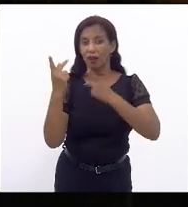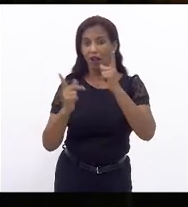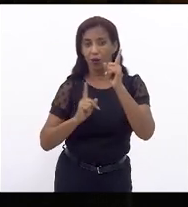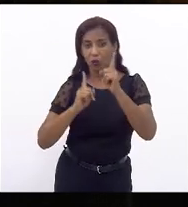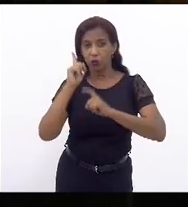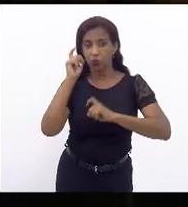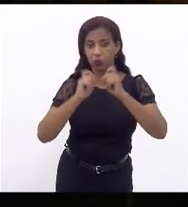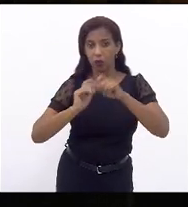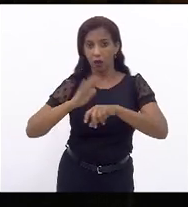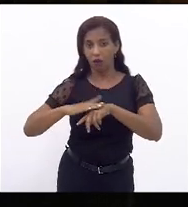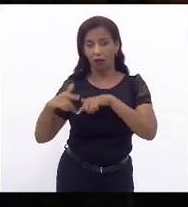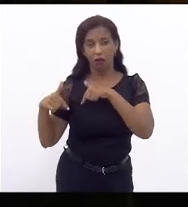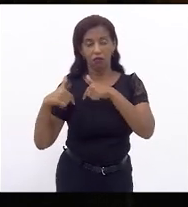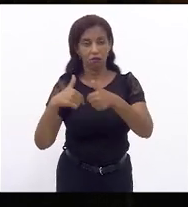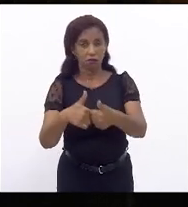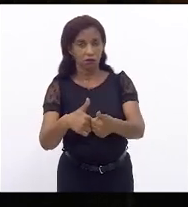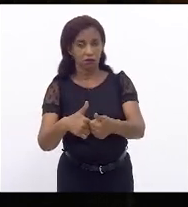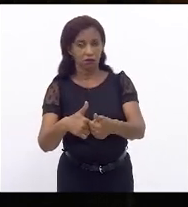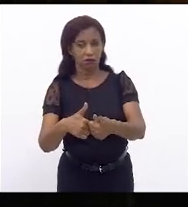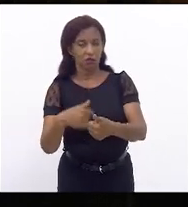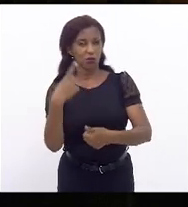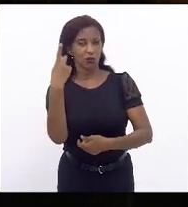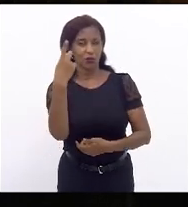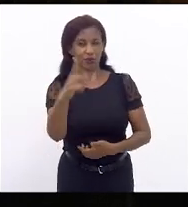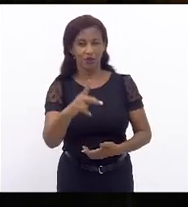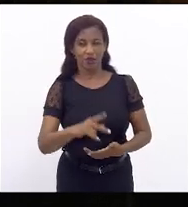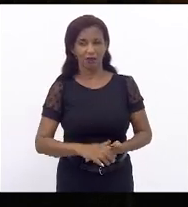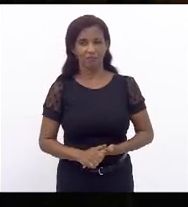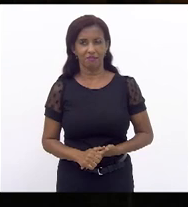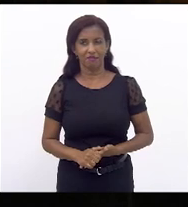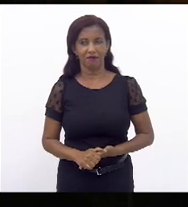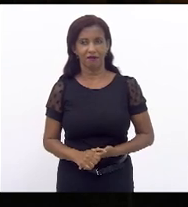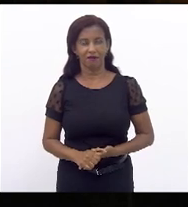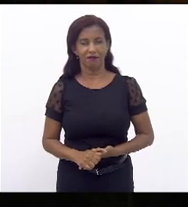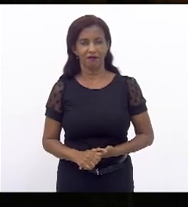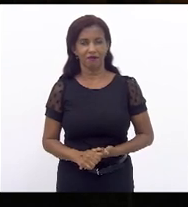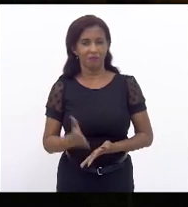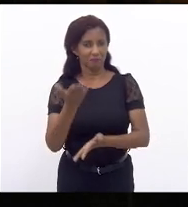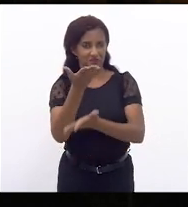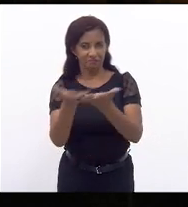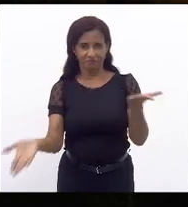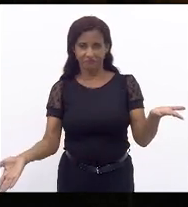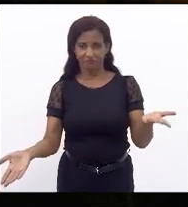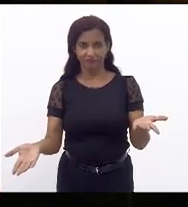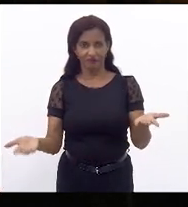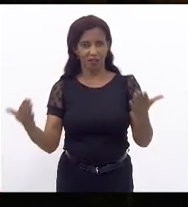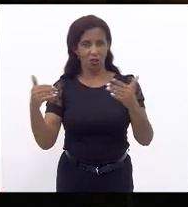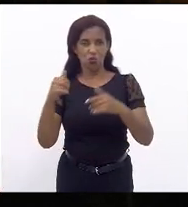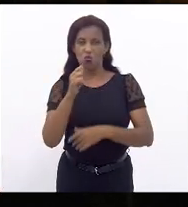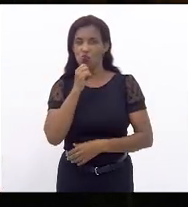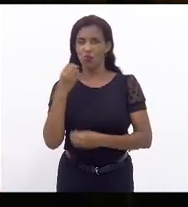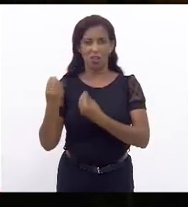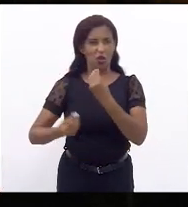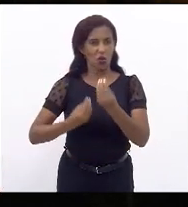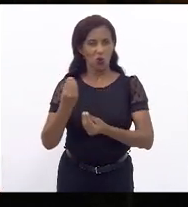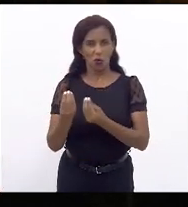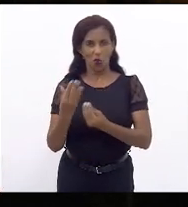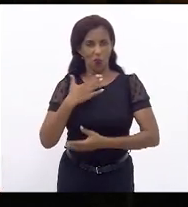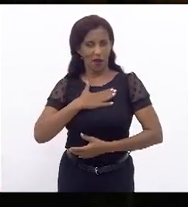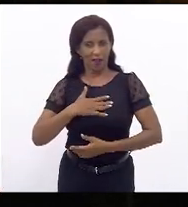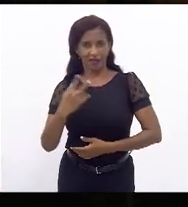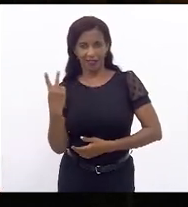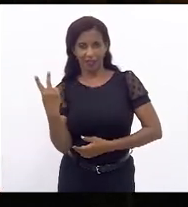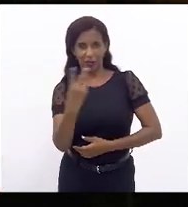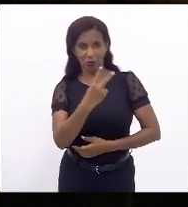gestos e atitudes, e o seu, extremamente perdido. Não tem como agradar dois